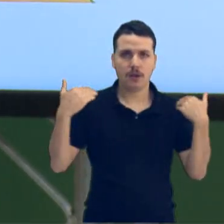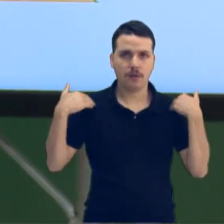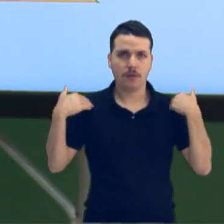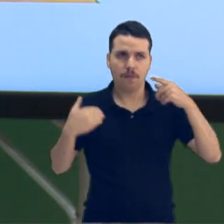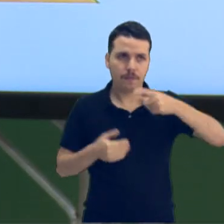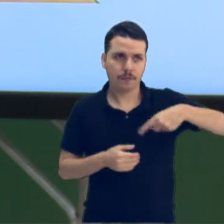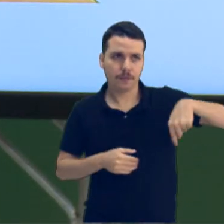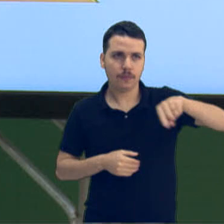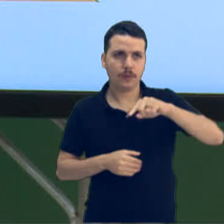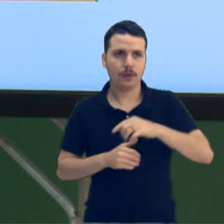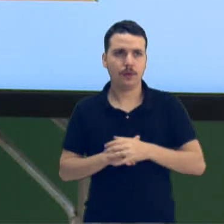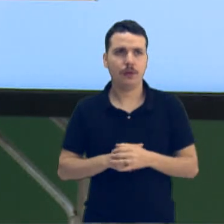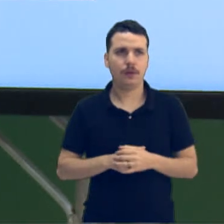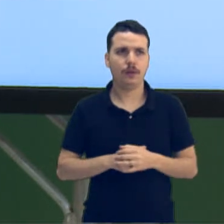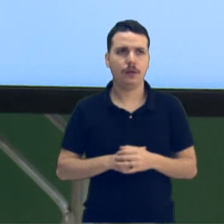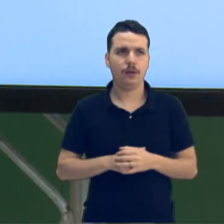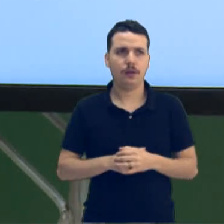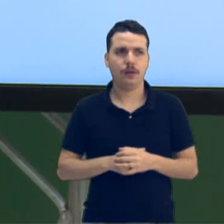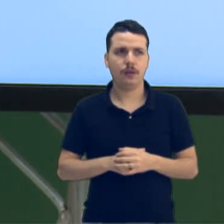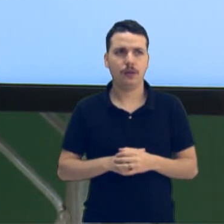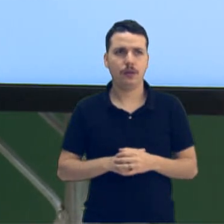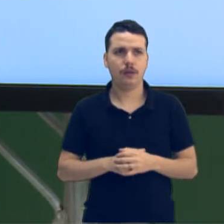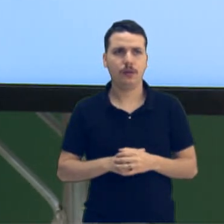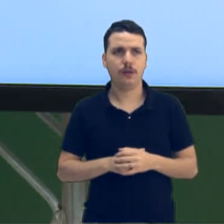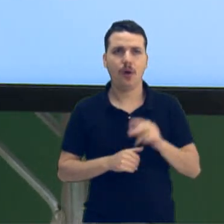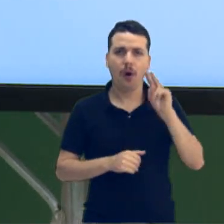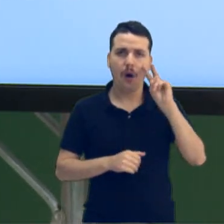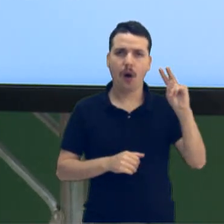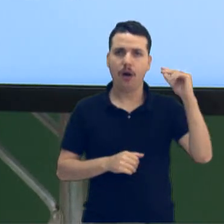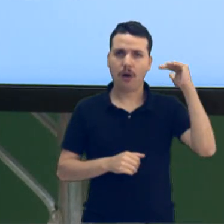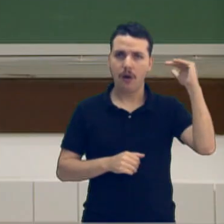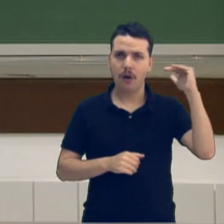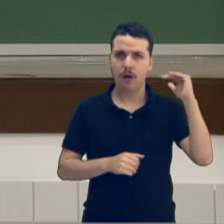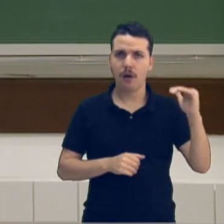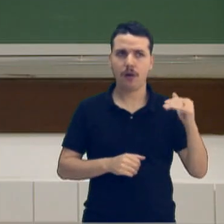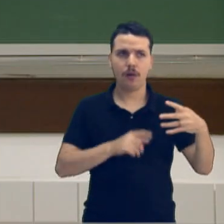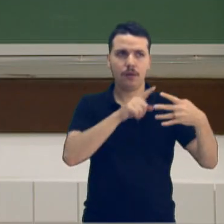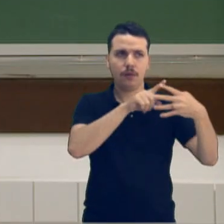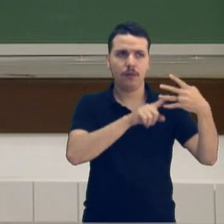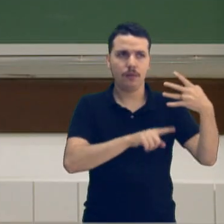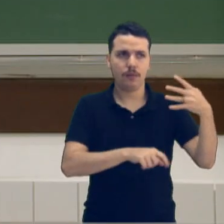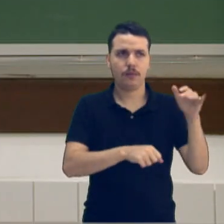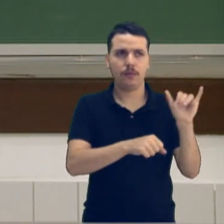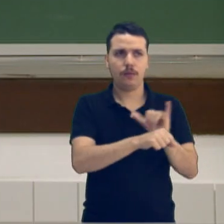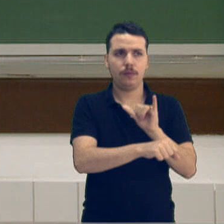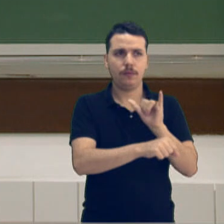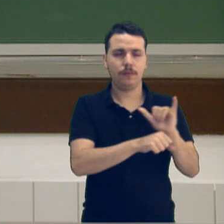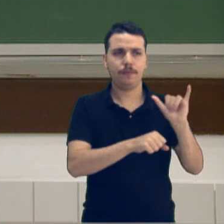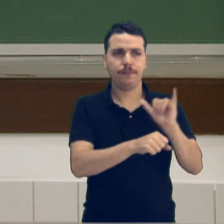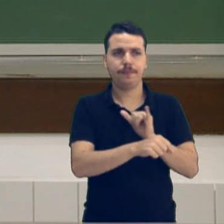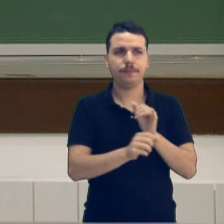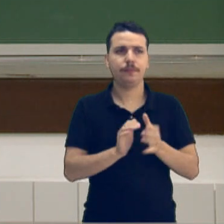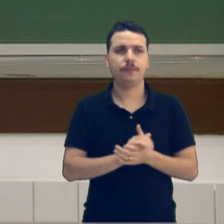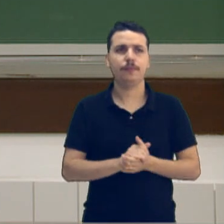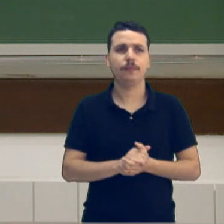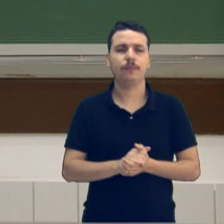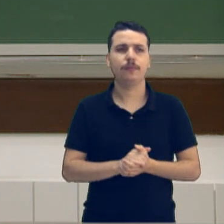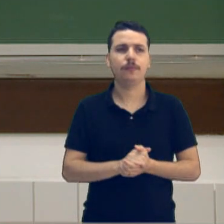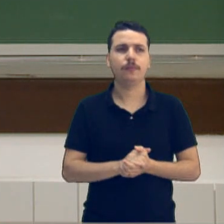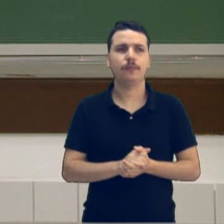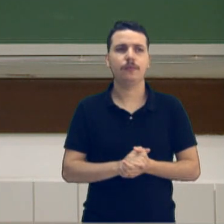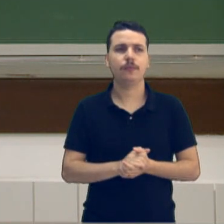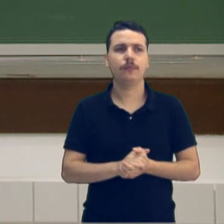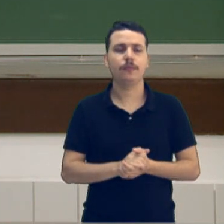vocês, atentem para esses 4 tipos, essas 4 estratégias, e vocês